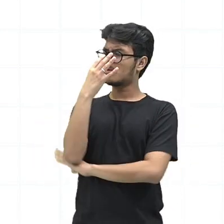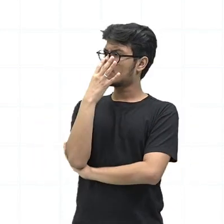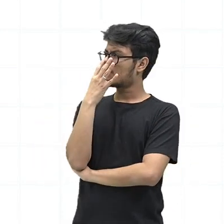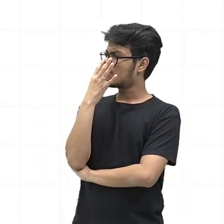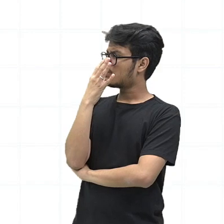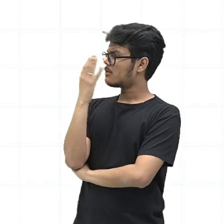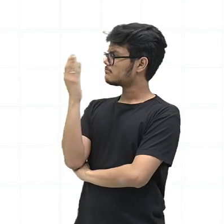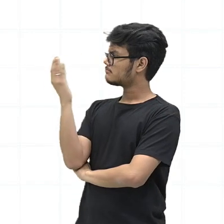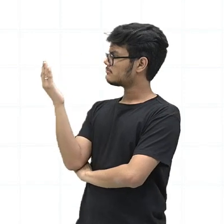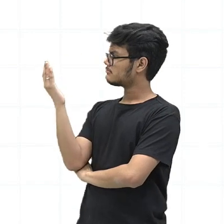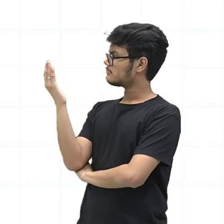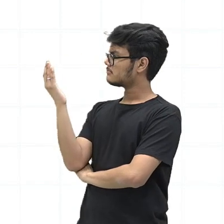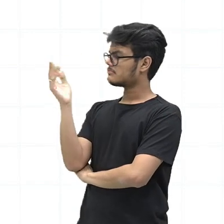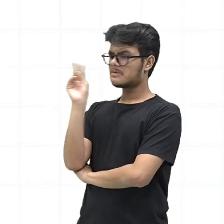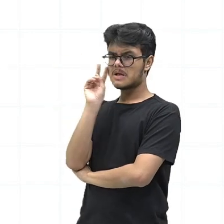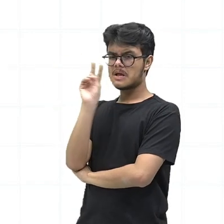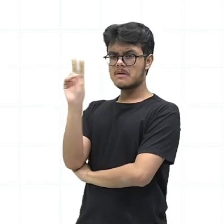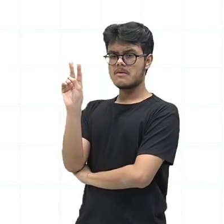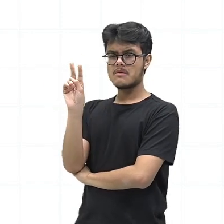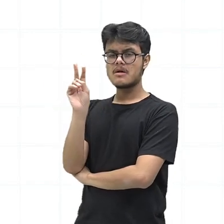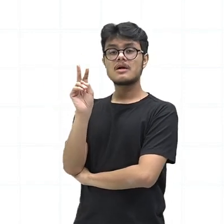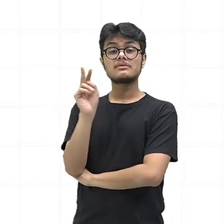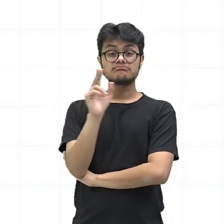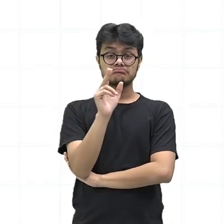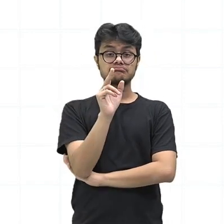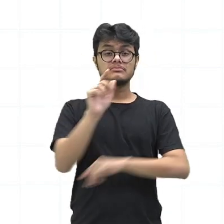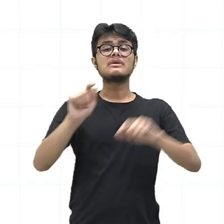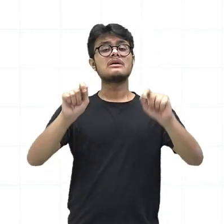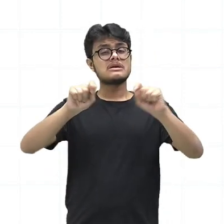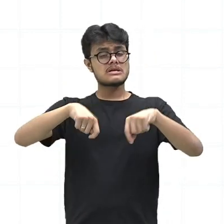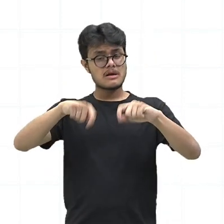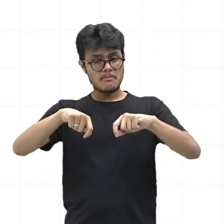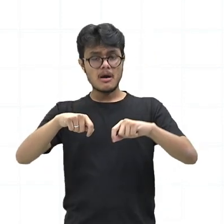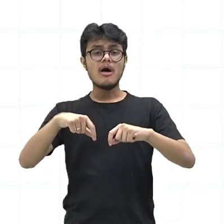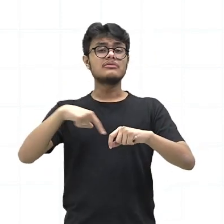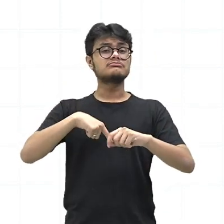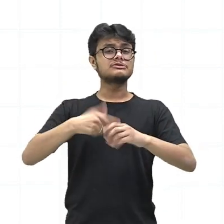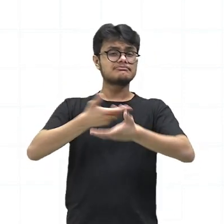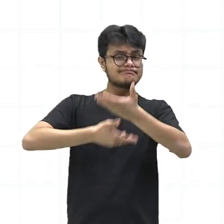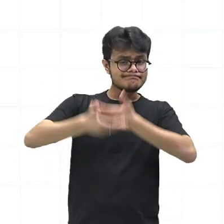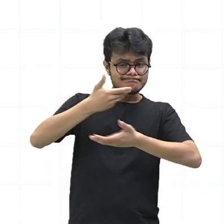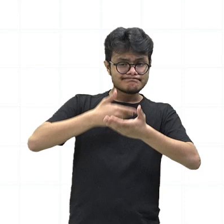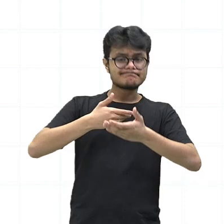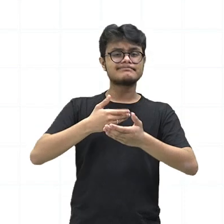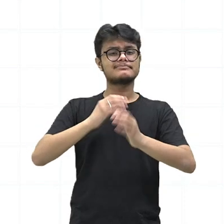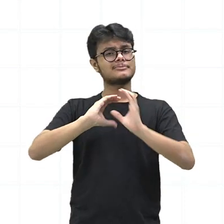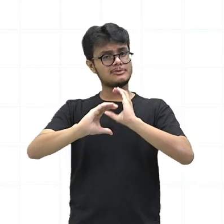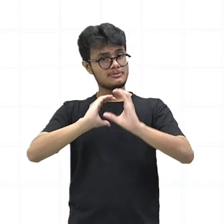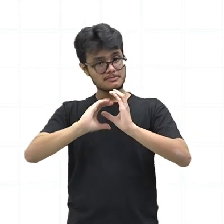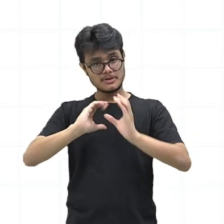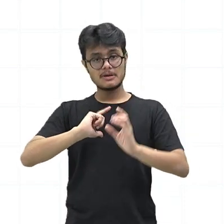obra de arte. A instalação ela tem esse poder, né, de interagir mais ativamente com aquele que está observando a